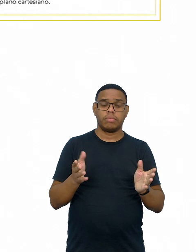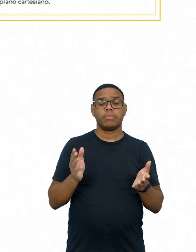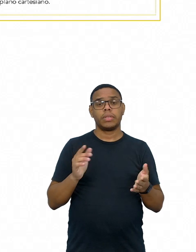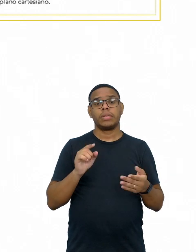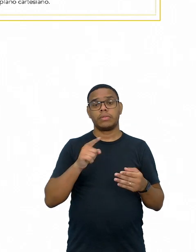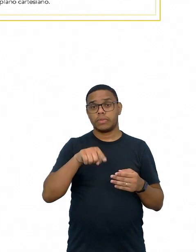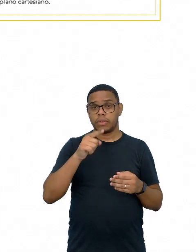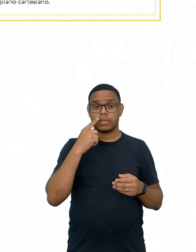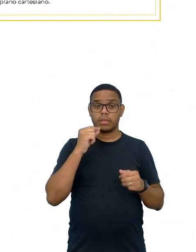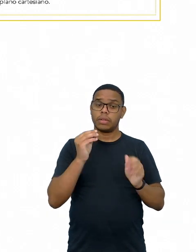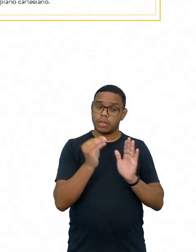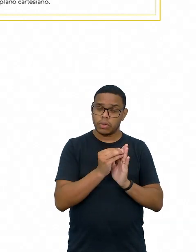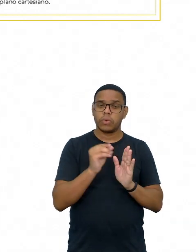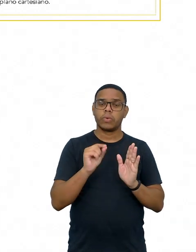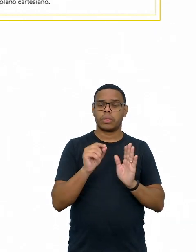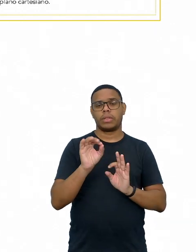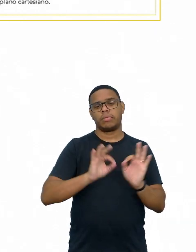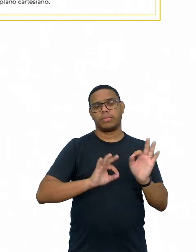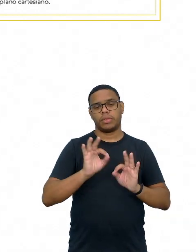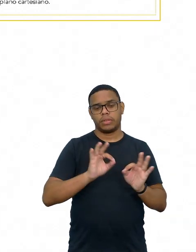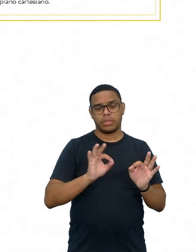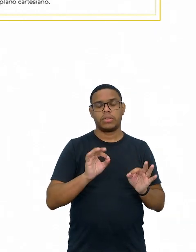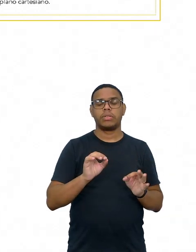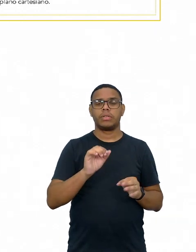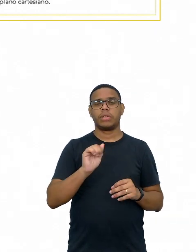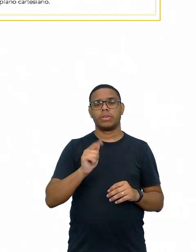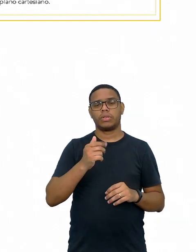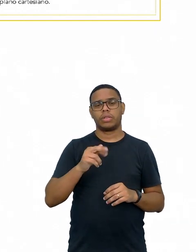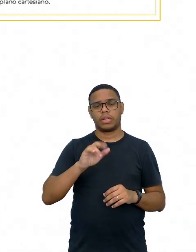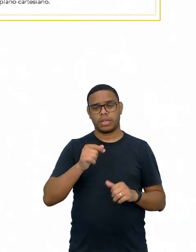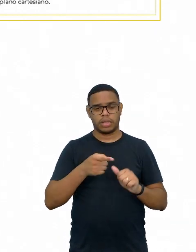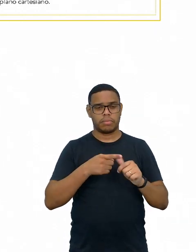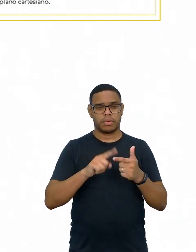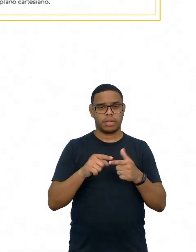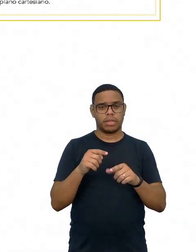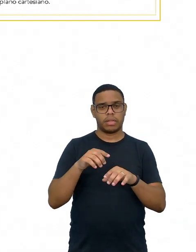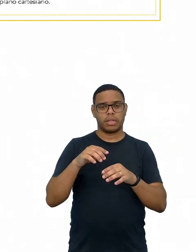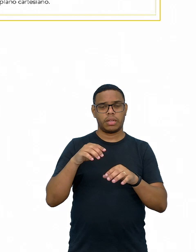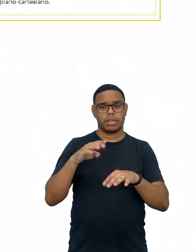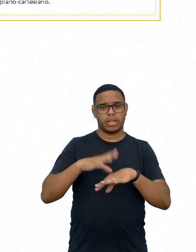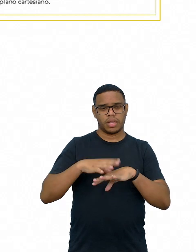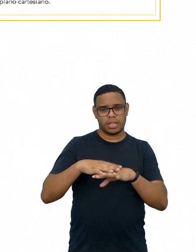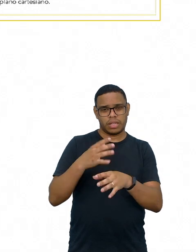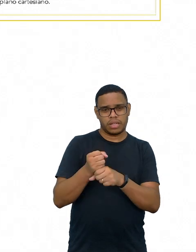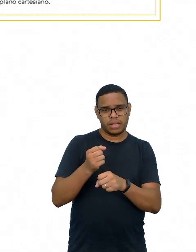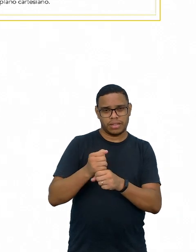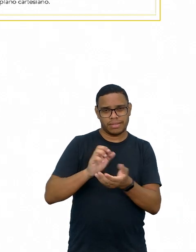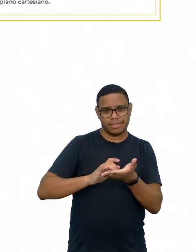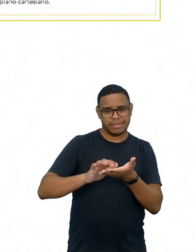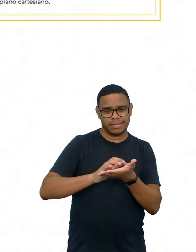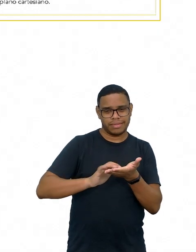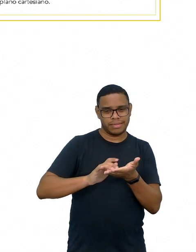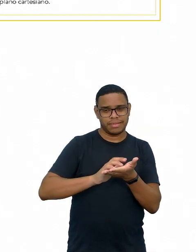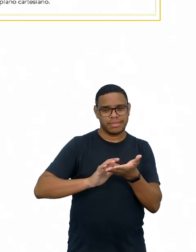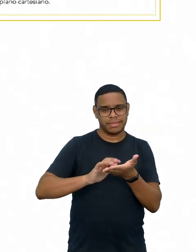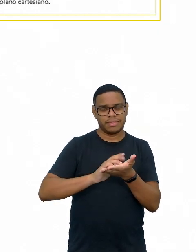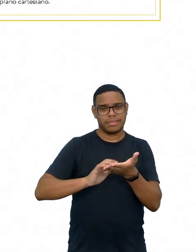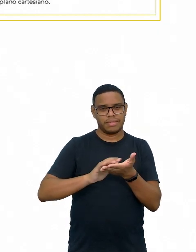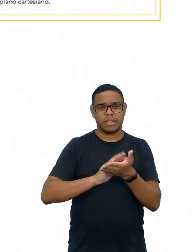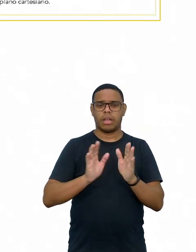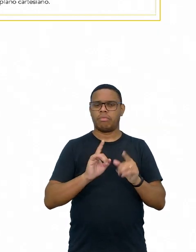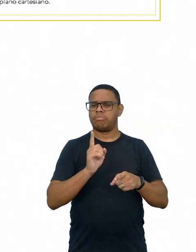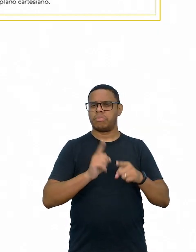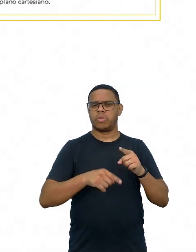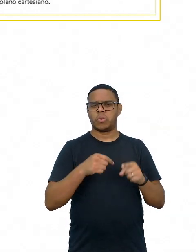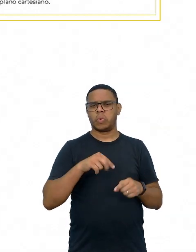que colocar lá no planejamento. O uso do GeoGebra, o uso da calculadora, né? Sirene, eu não vou deixar usar a calculadora, não. Na